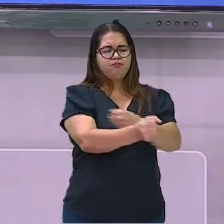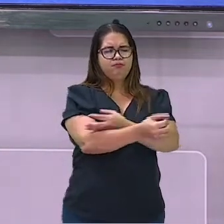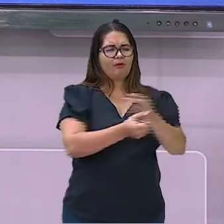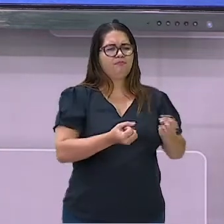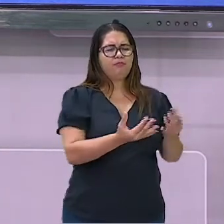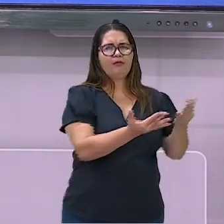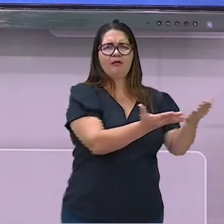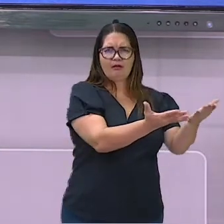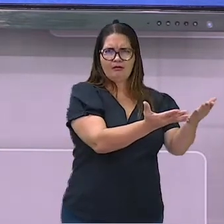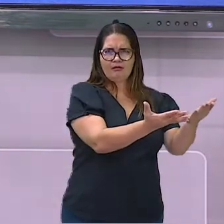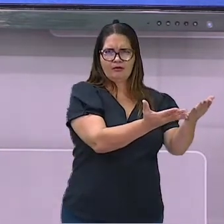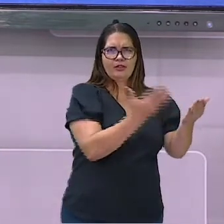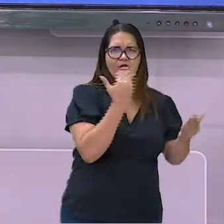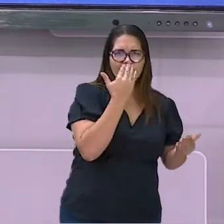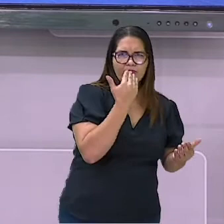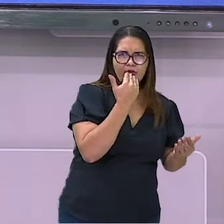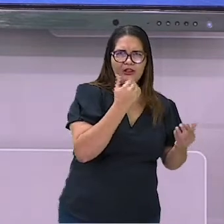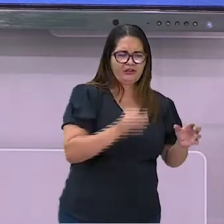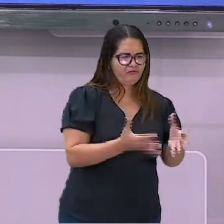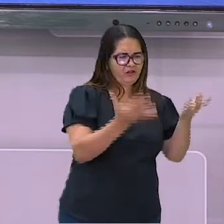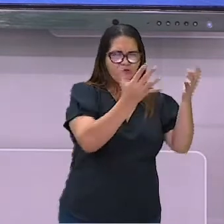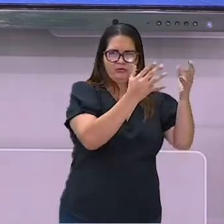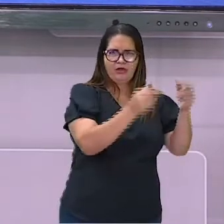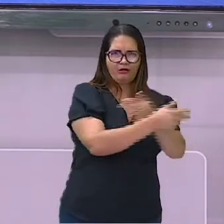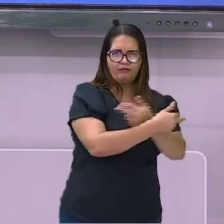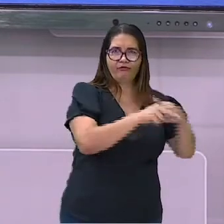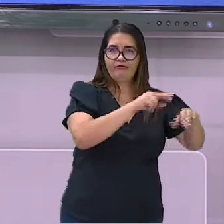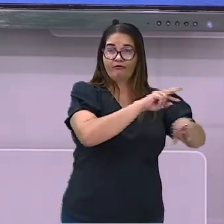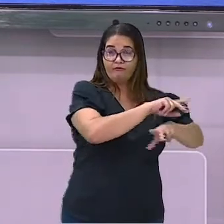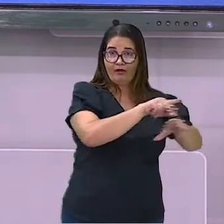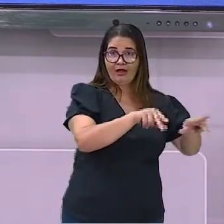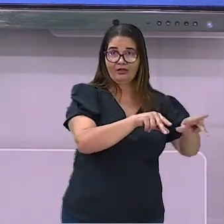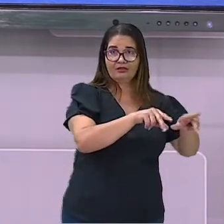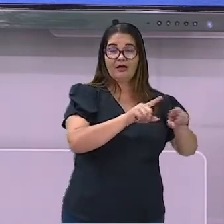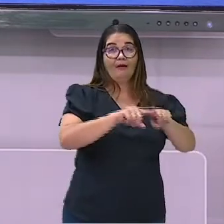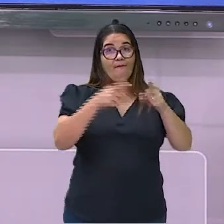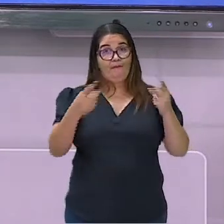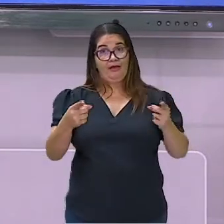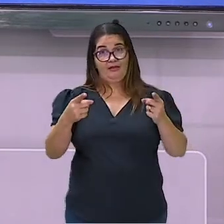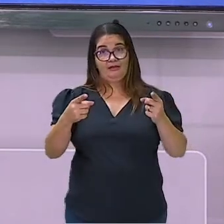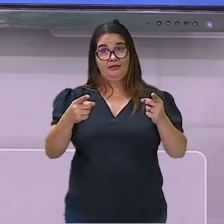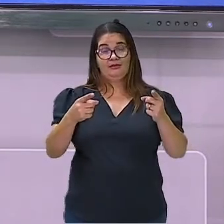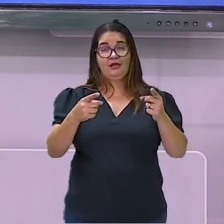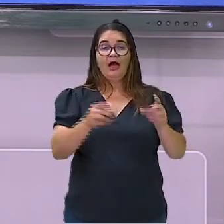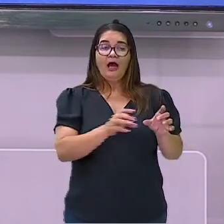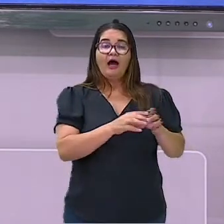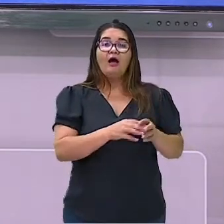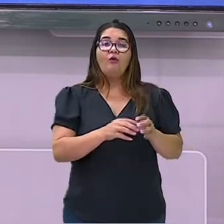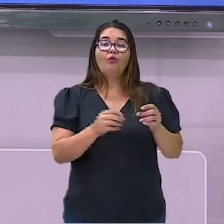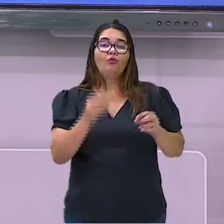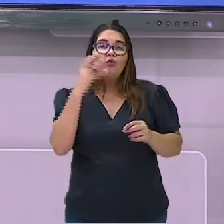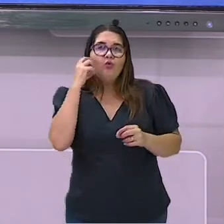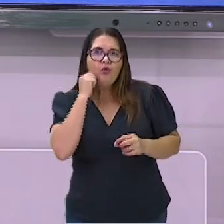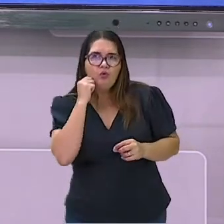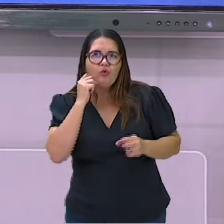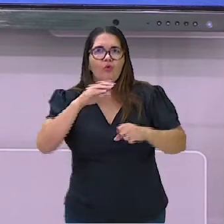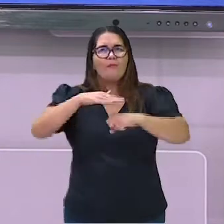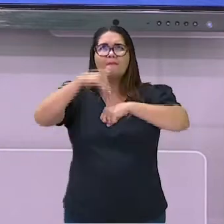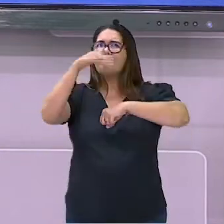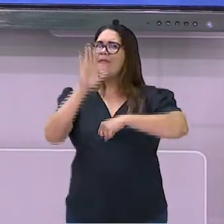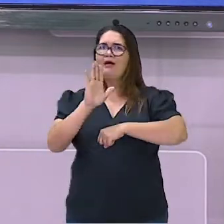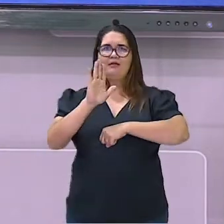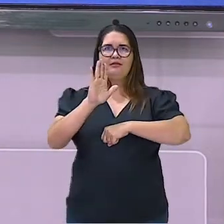Vamos aprofundar um pouco mais na organização da produção açucareira, porque não para só aqui no latifúndio e no